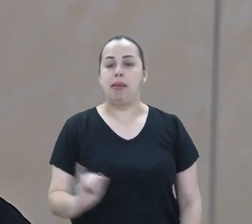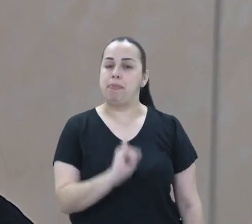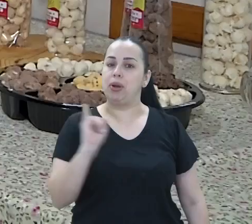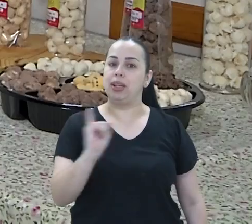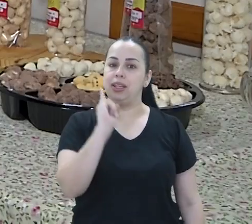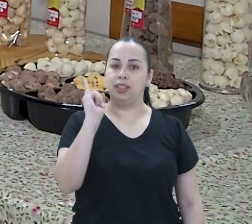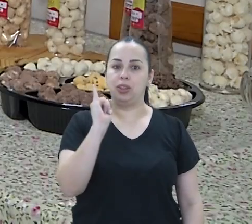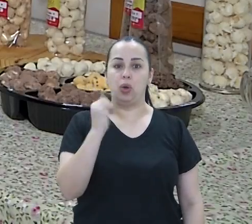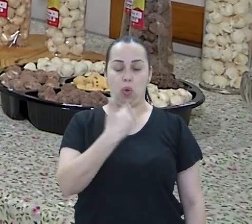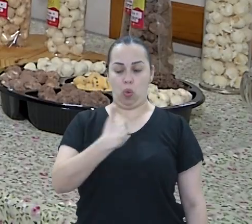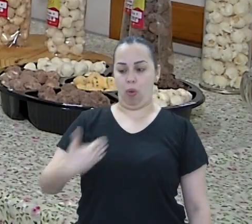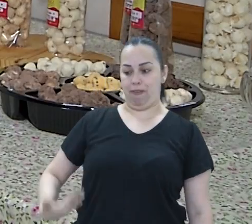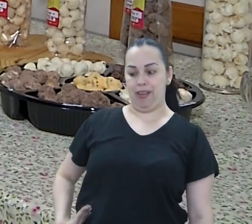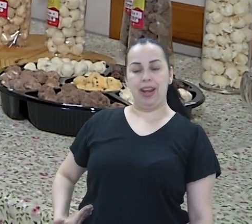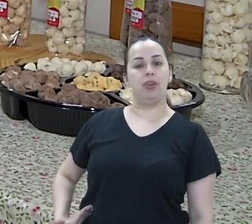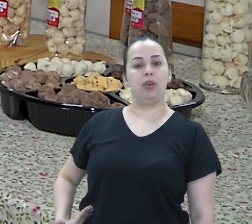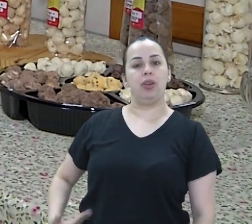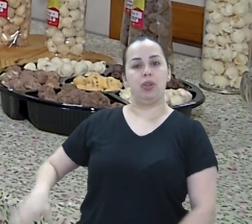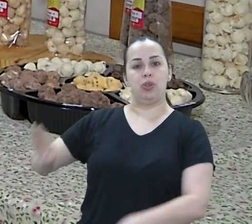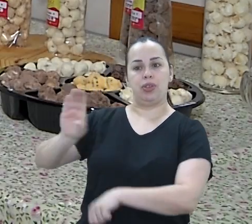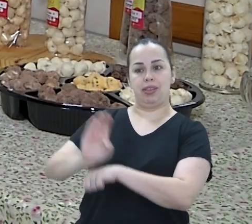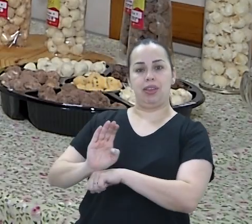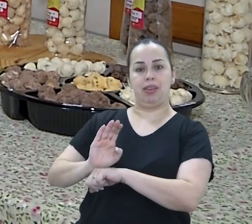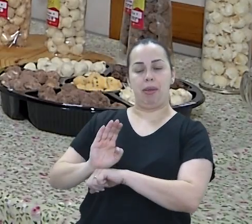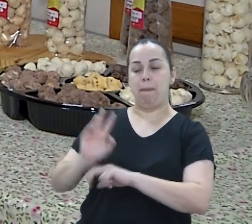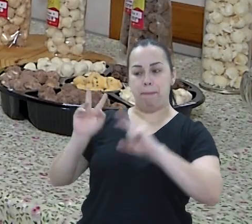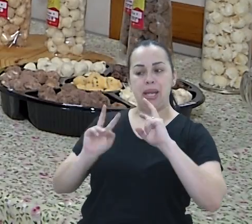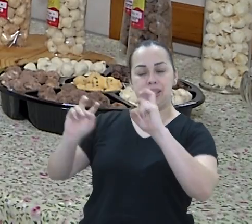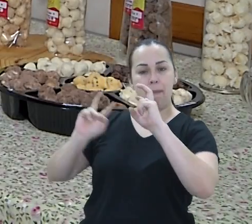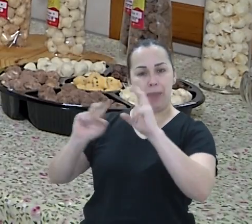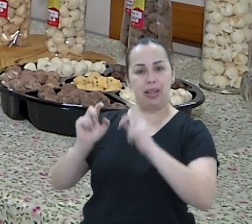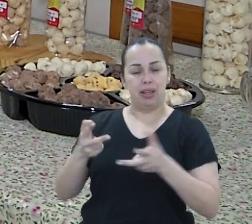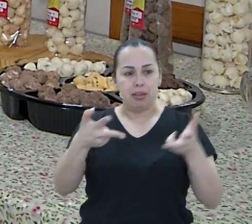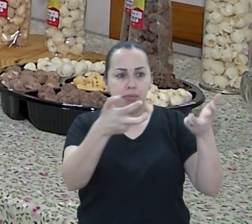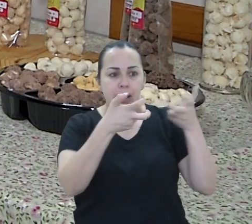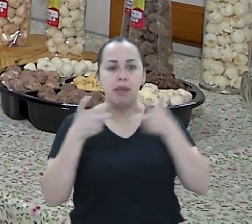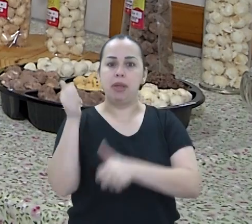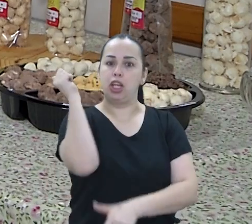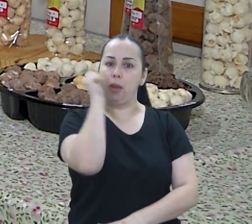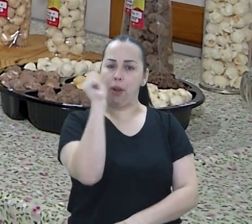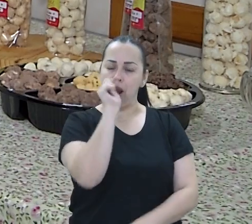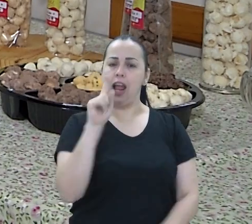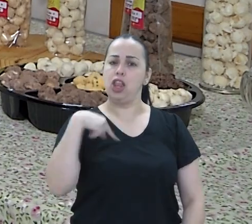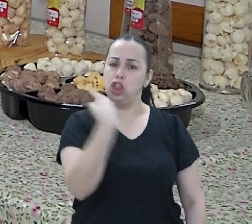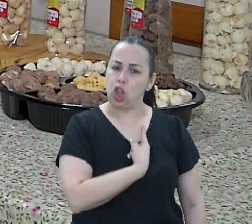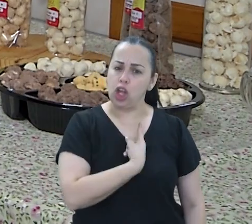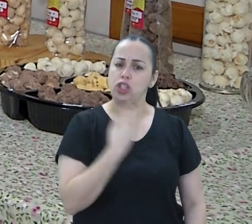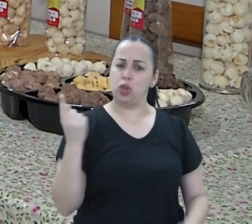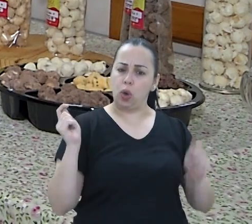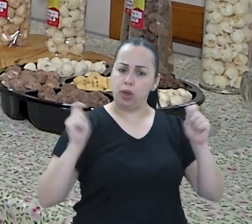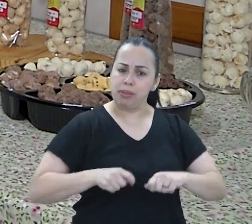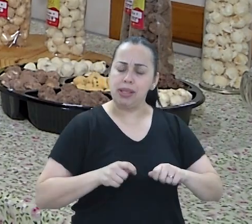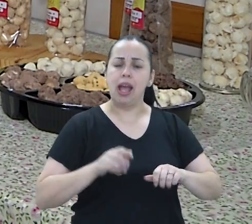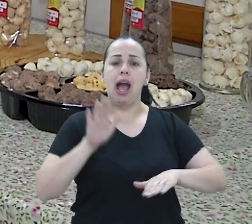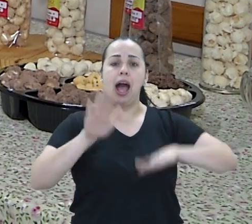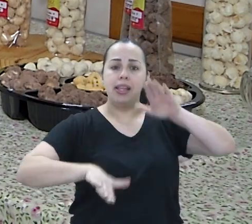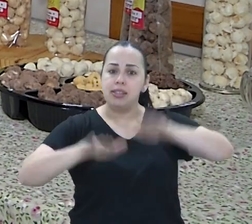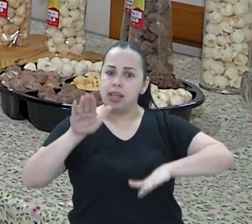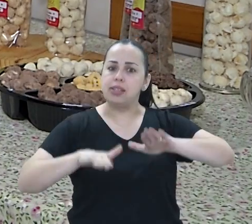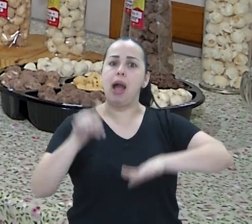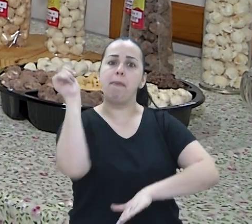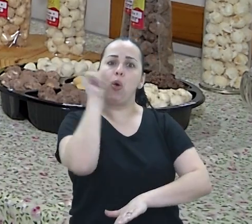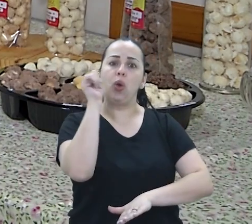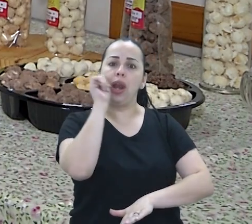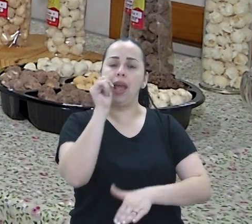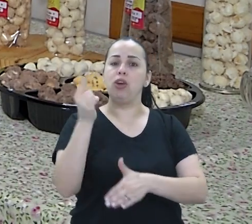em casa. Eu acho que é assim fundamental, né, ter o governo olhando para nós mulheres, né, nós que criamos uma